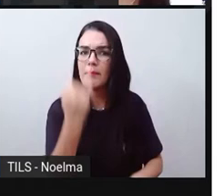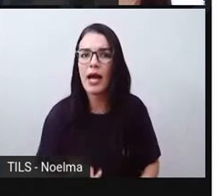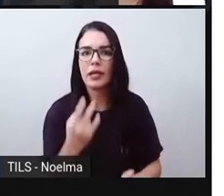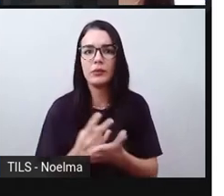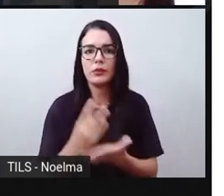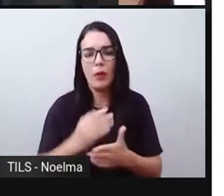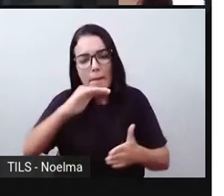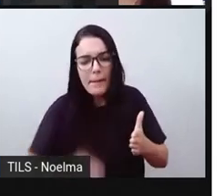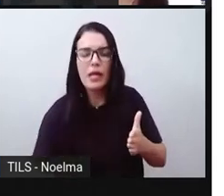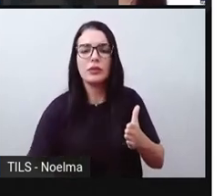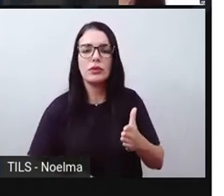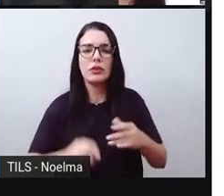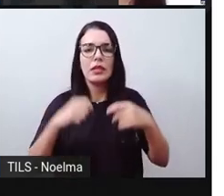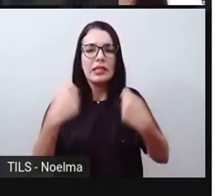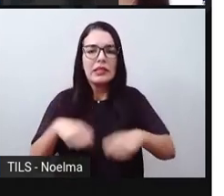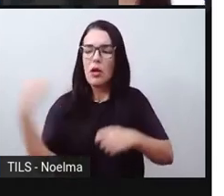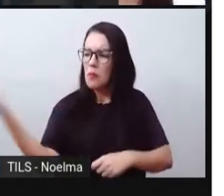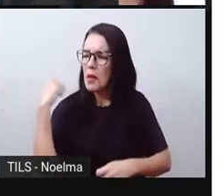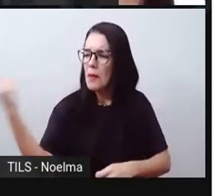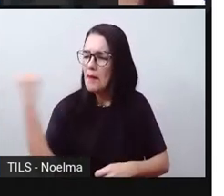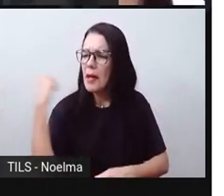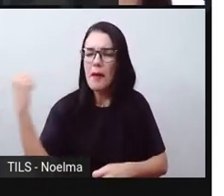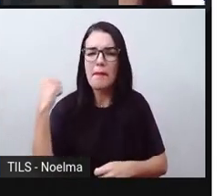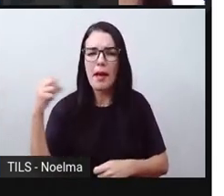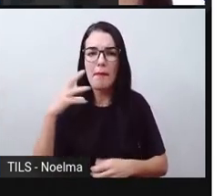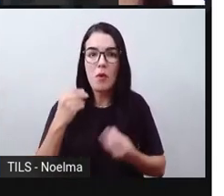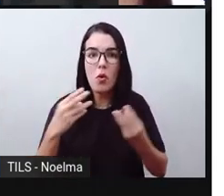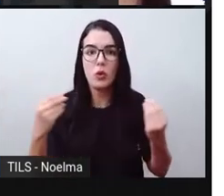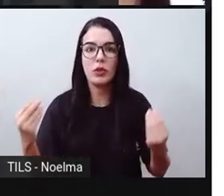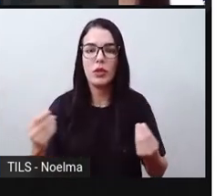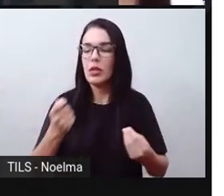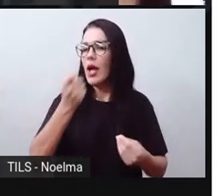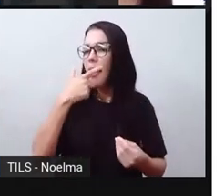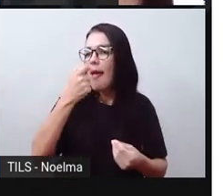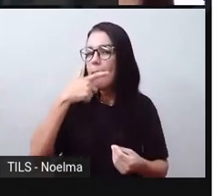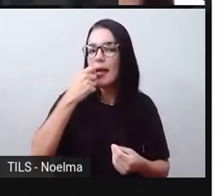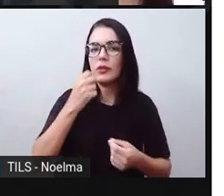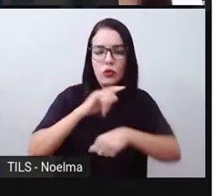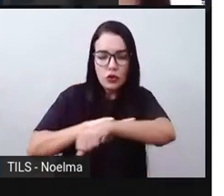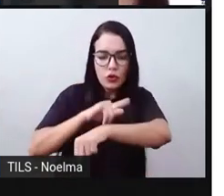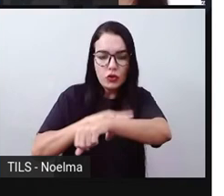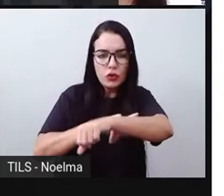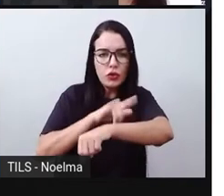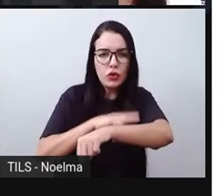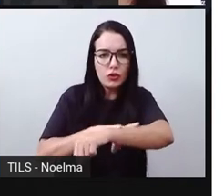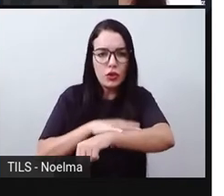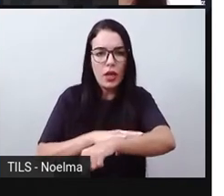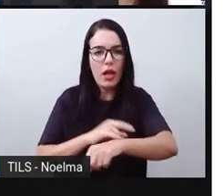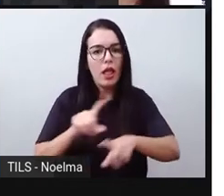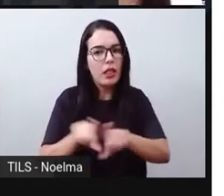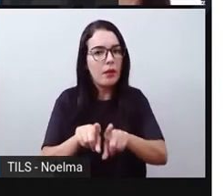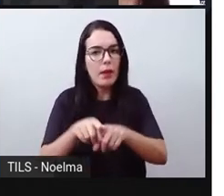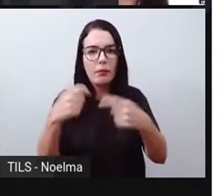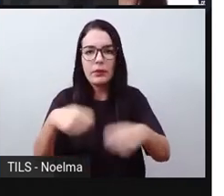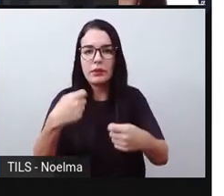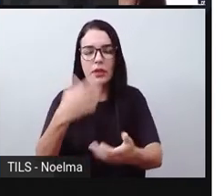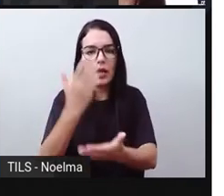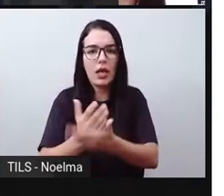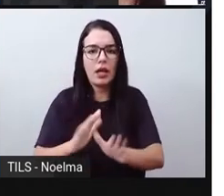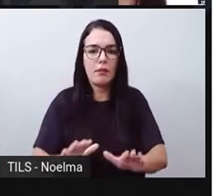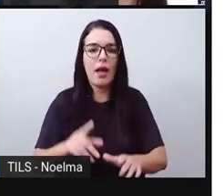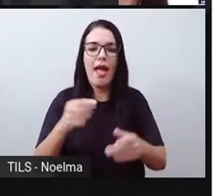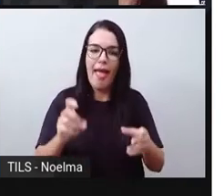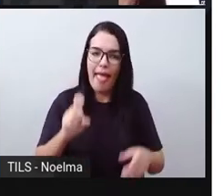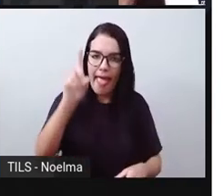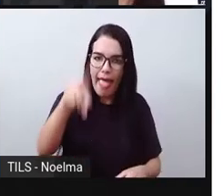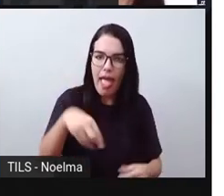físicos exagerados, uso indevido de laxantes, diuréticos, entre outros, fazem parte da rotina do